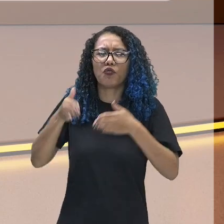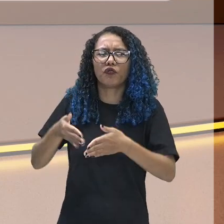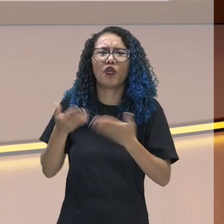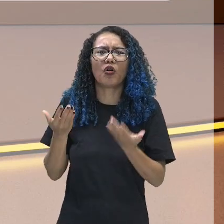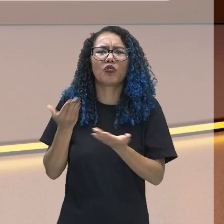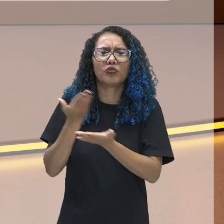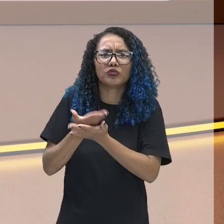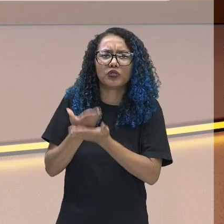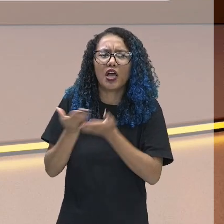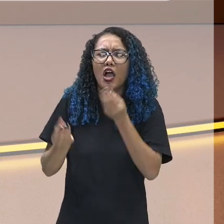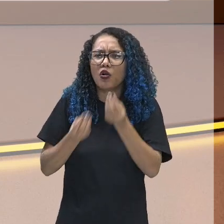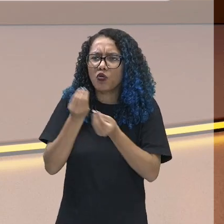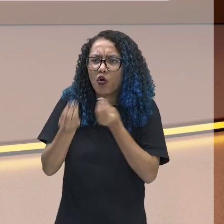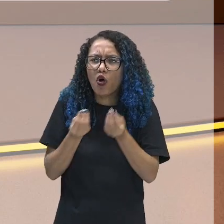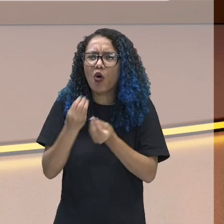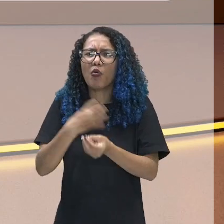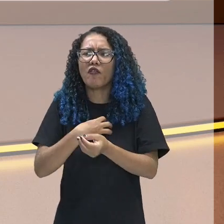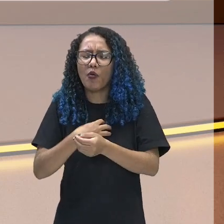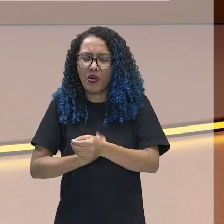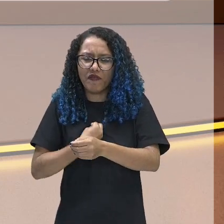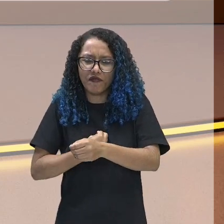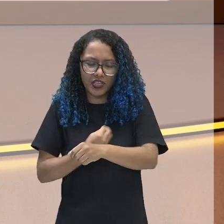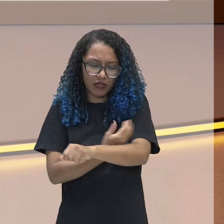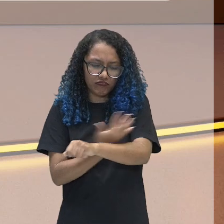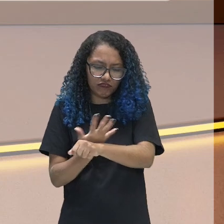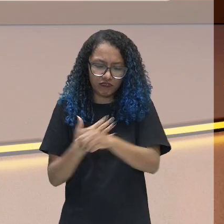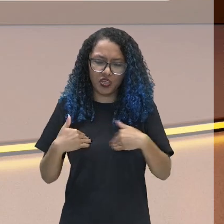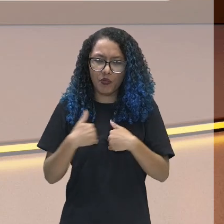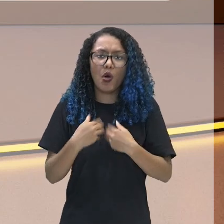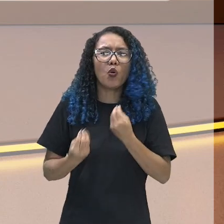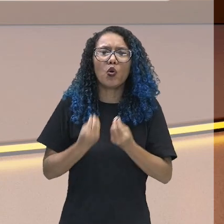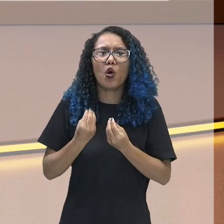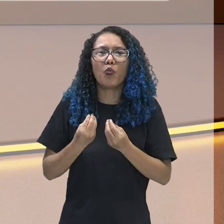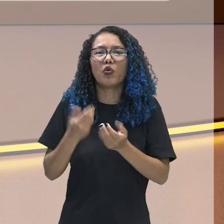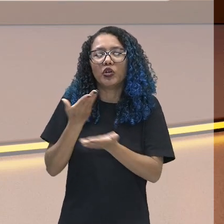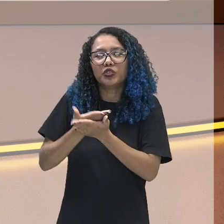vida vegetal e animal por meio dos fósseis.